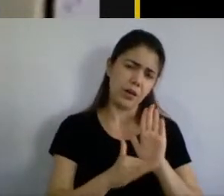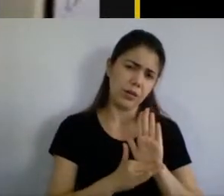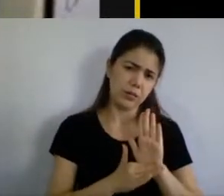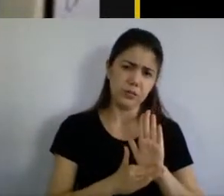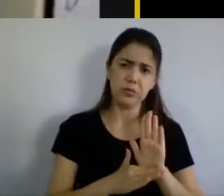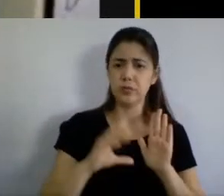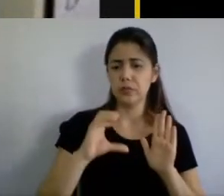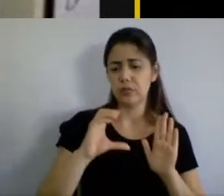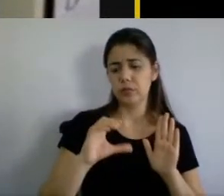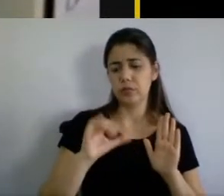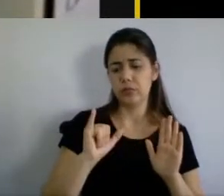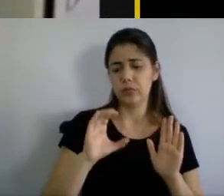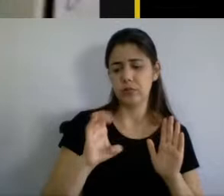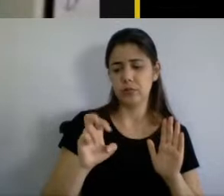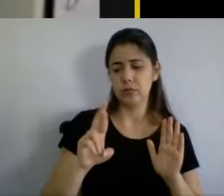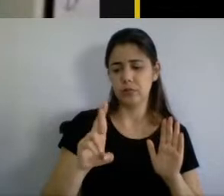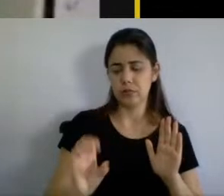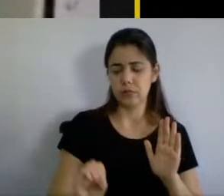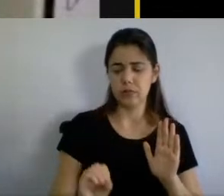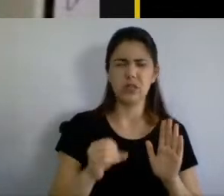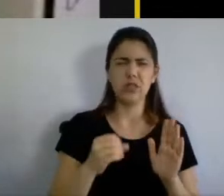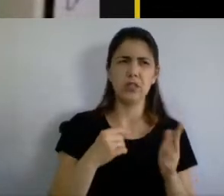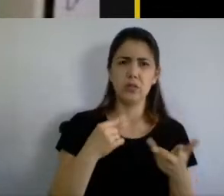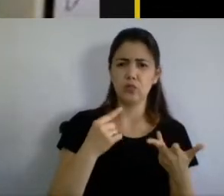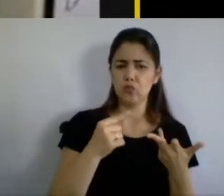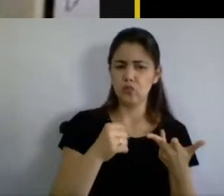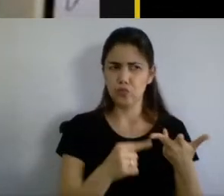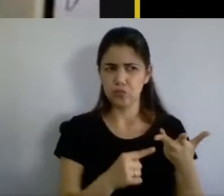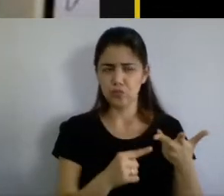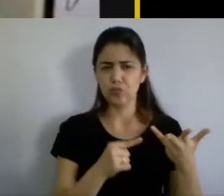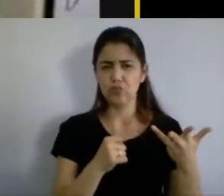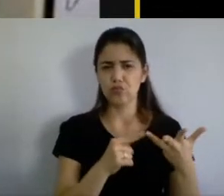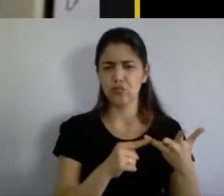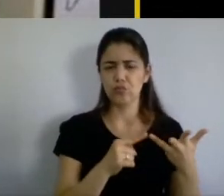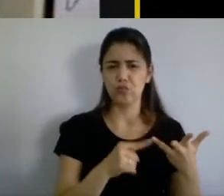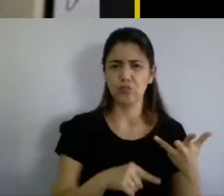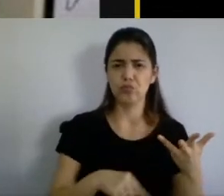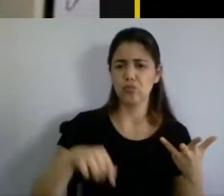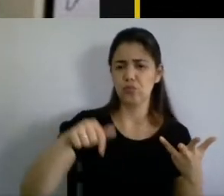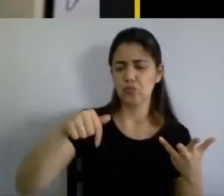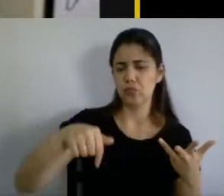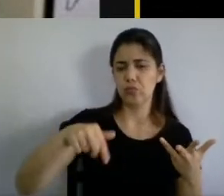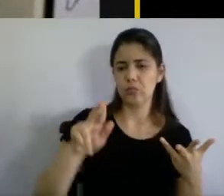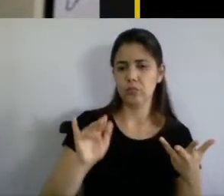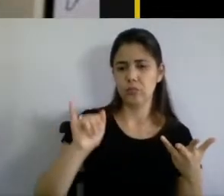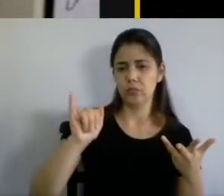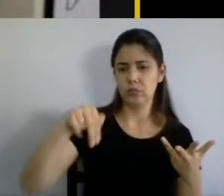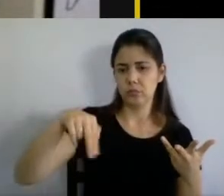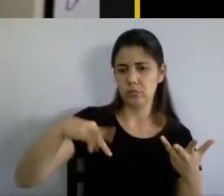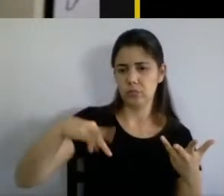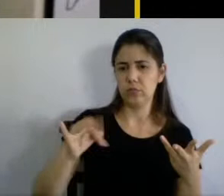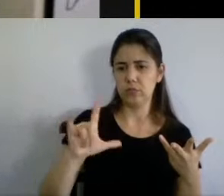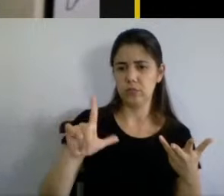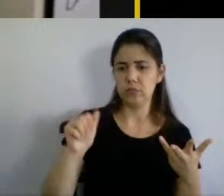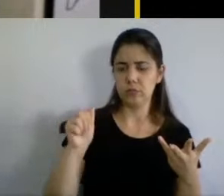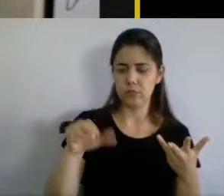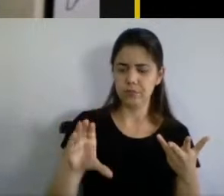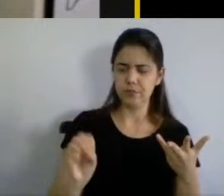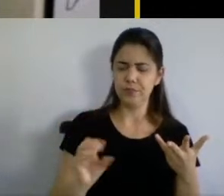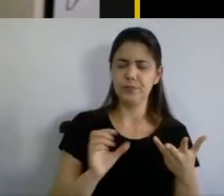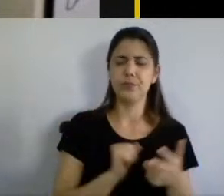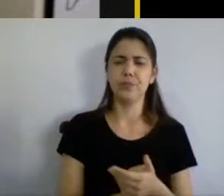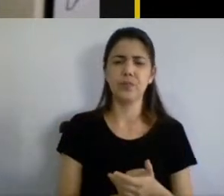orador, depois, principalmente no Quintiliano, a instituição oratória, a